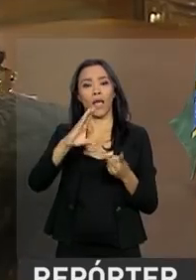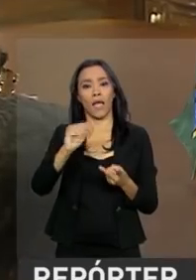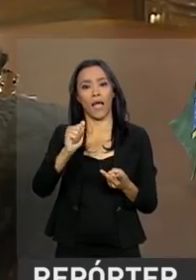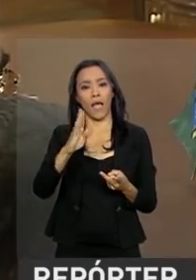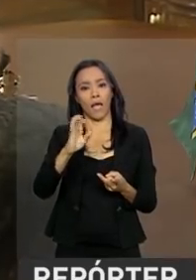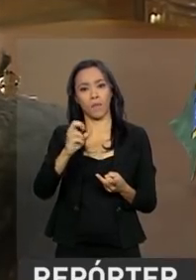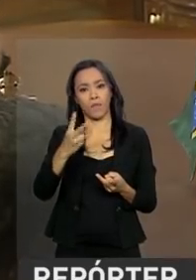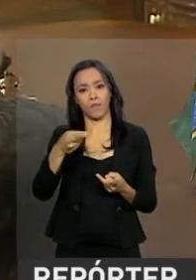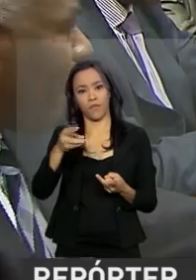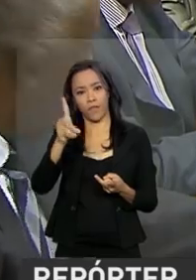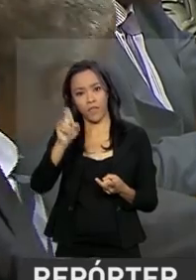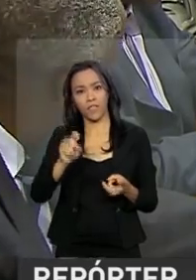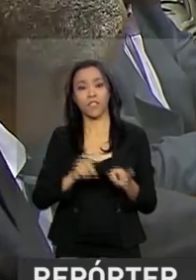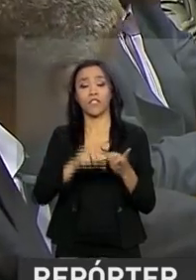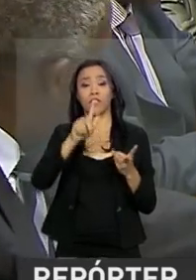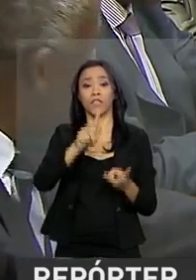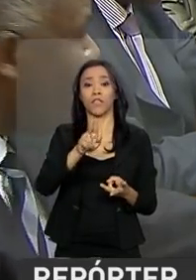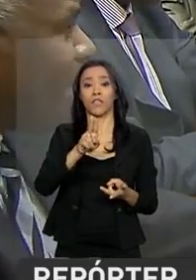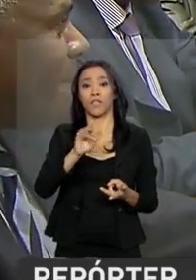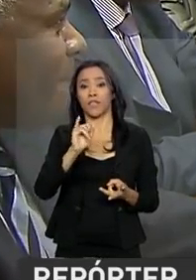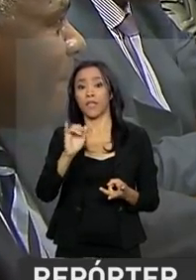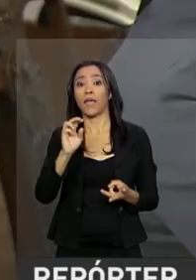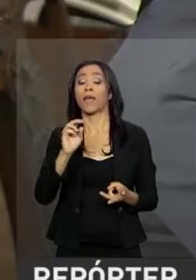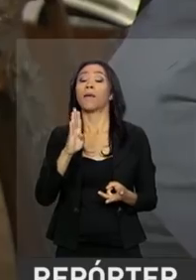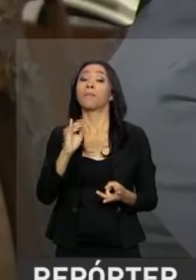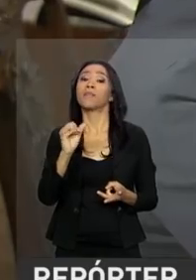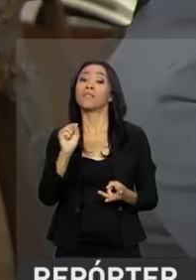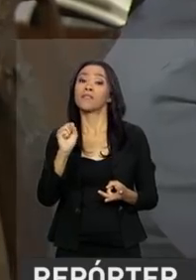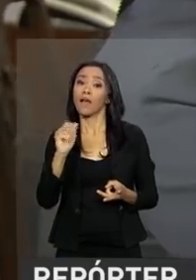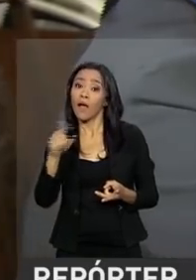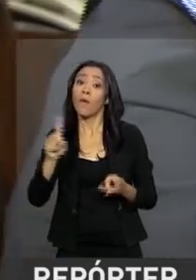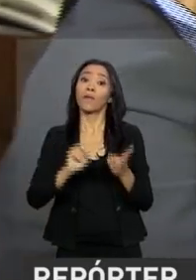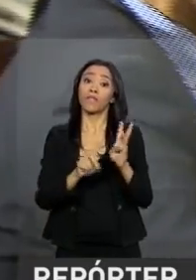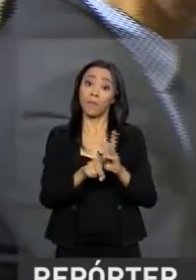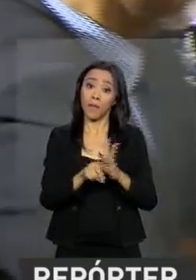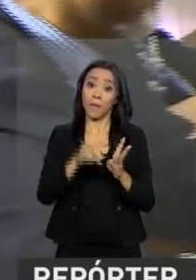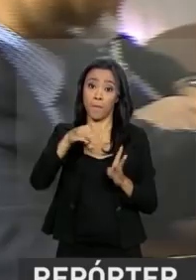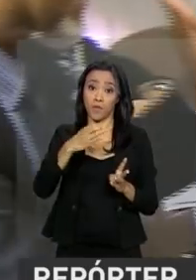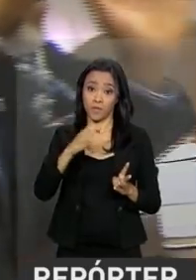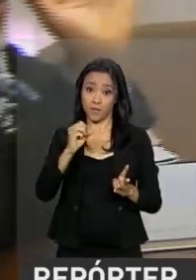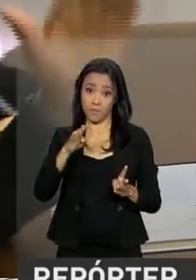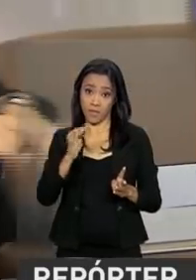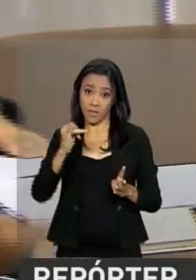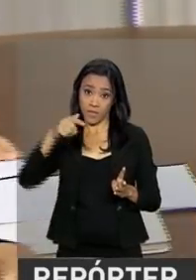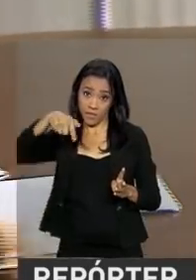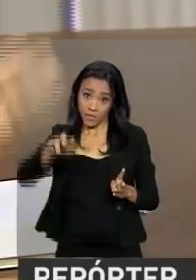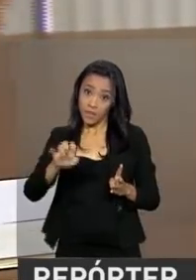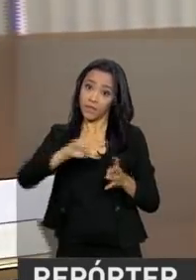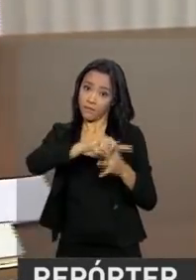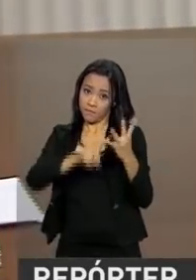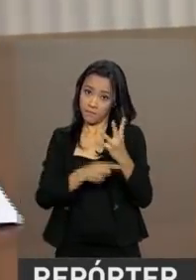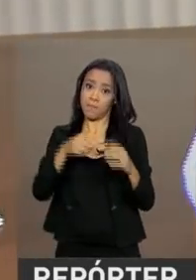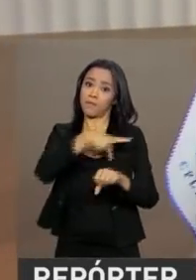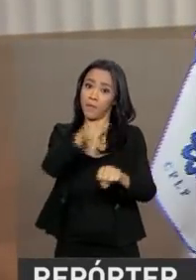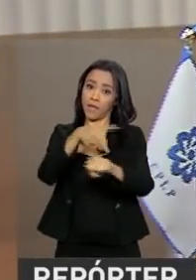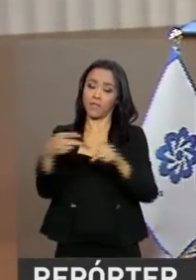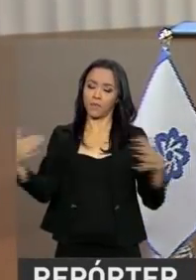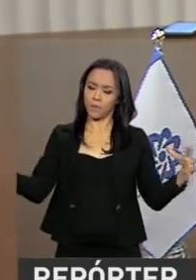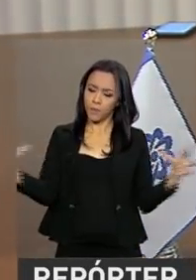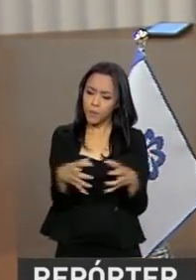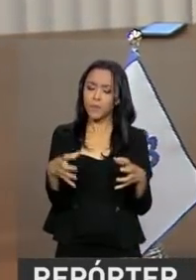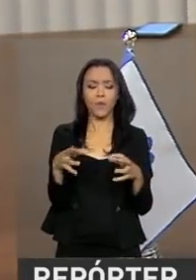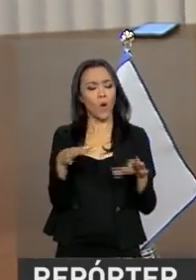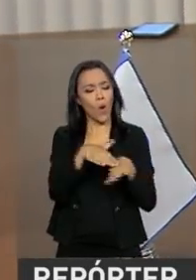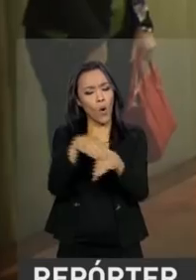Guiné Bissau e Moçambique além do secretário executivo do bloco o objetivo foi iniciar um